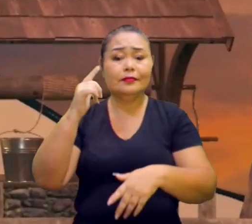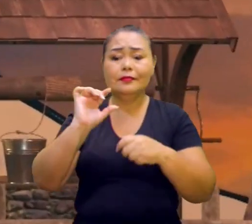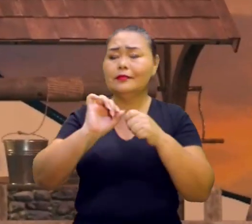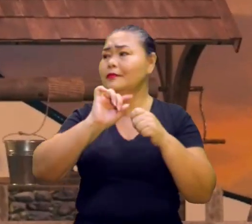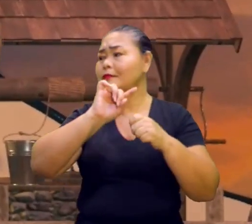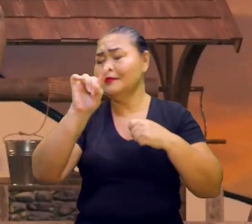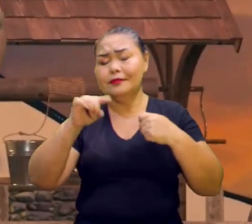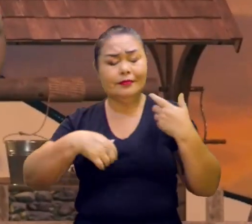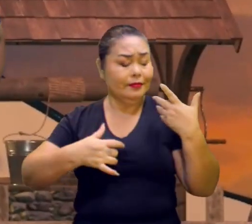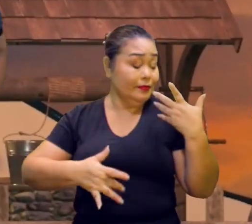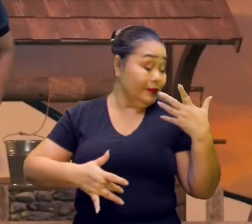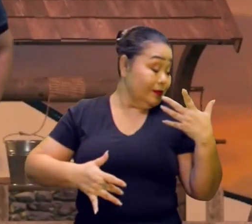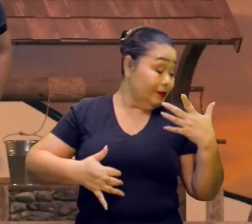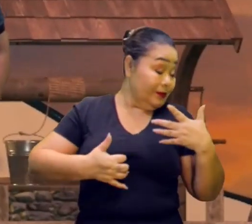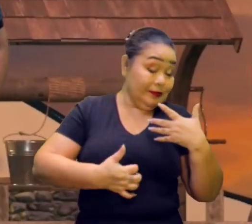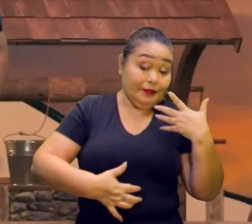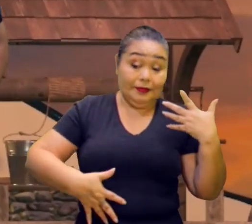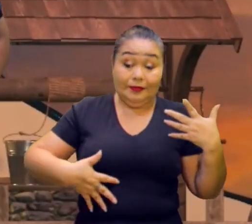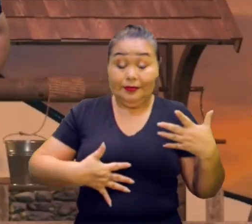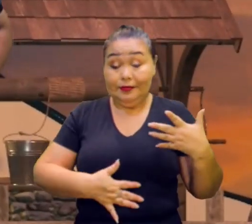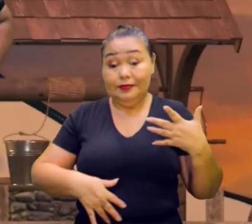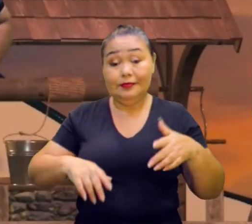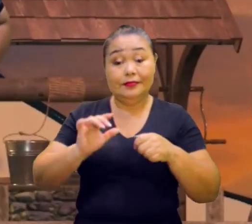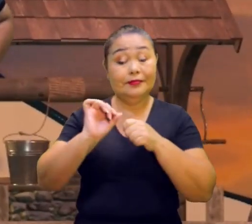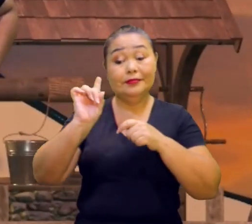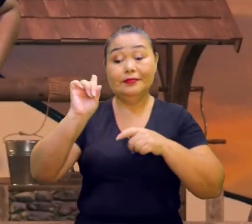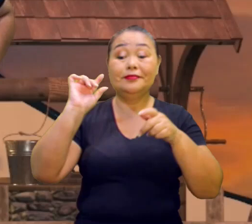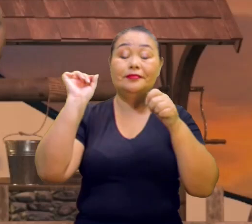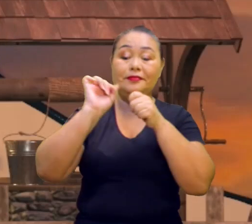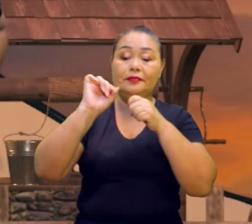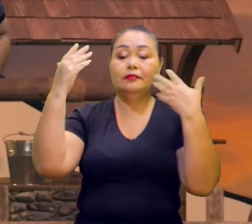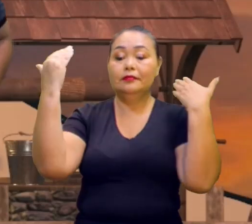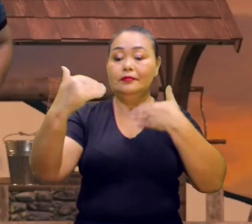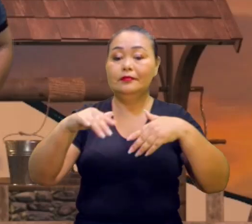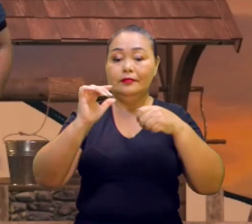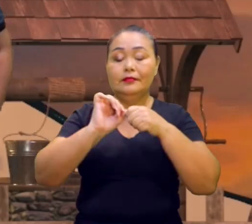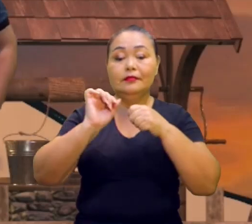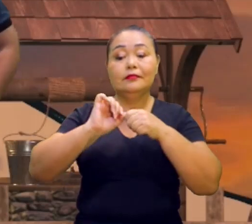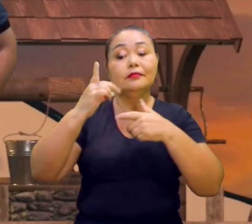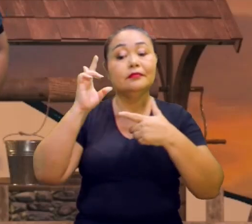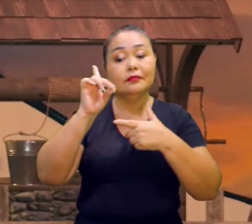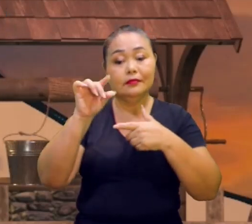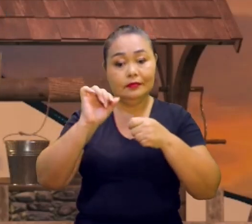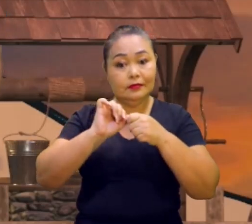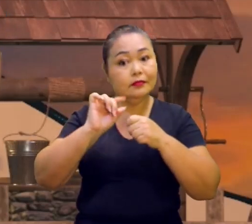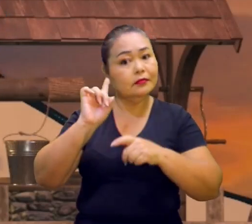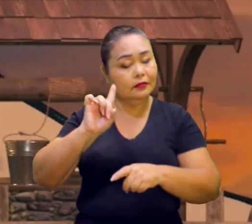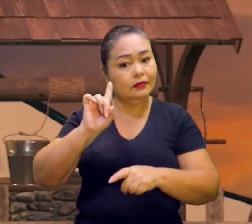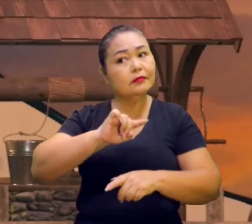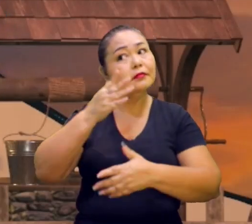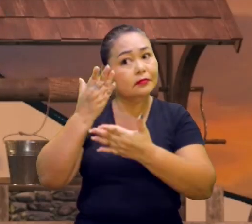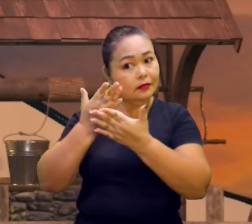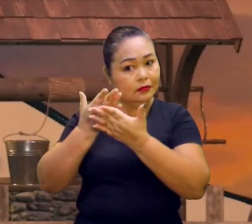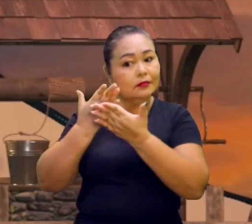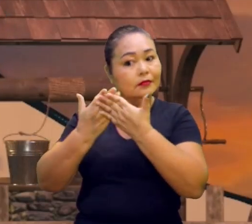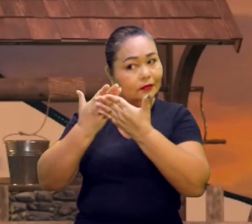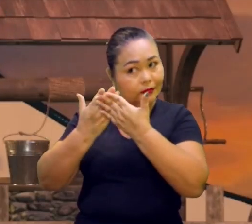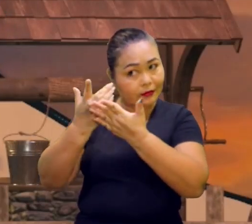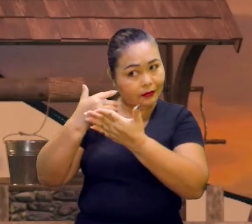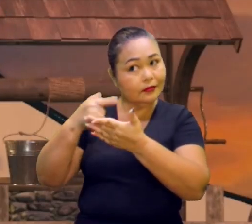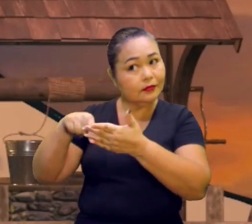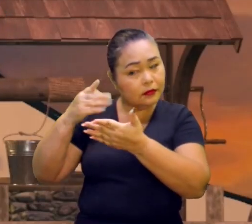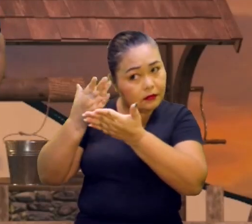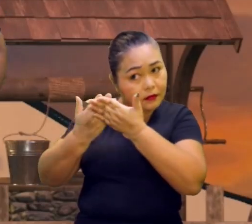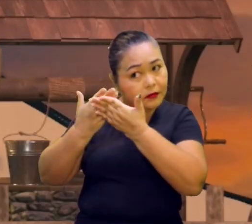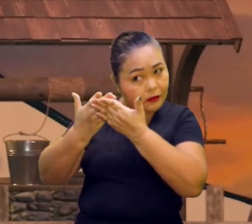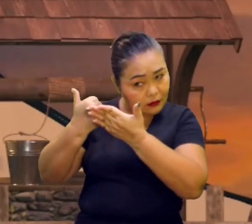dor de barriga, que dá tudo, né? Para não fazer a prova no dia que está sendo aí aplicado. Menino, presta atenção. A vida